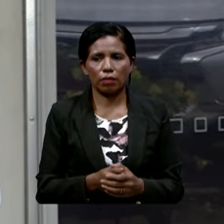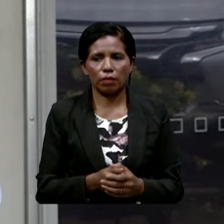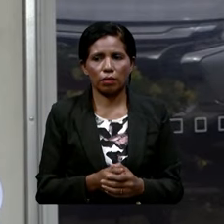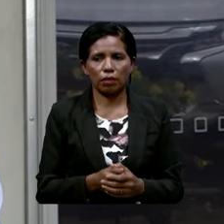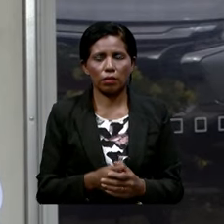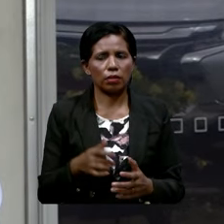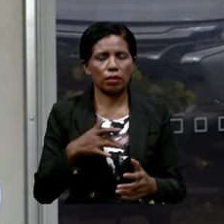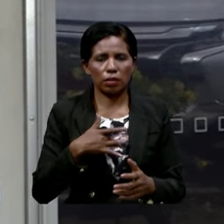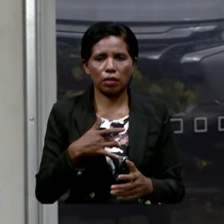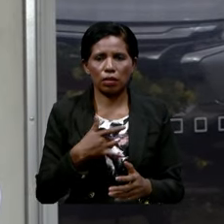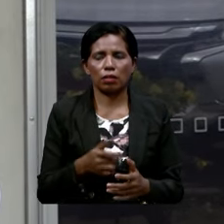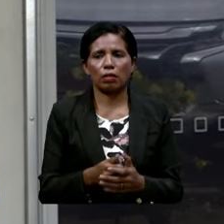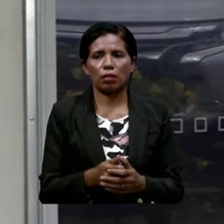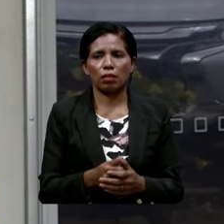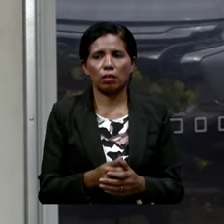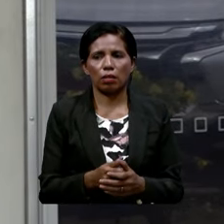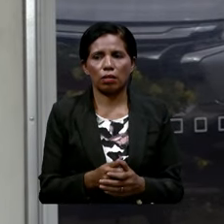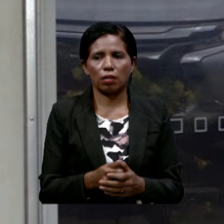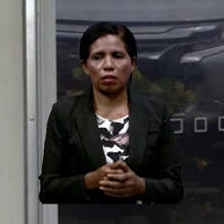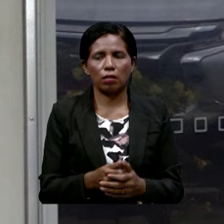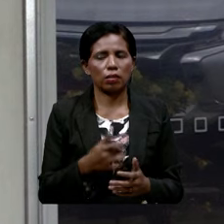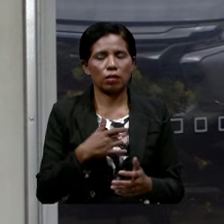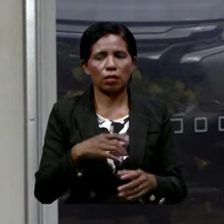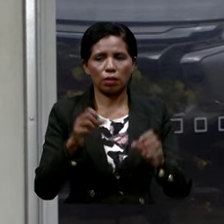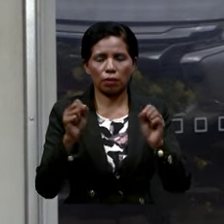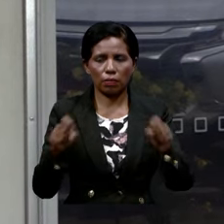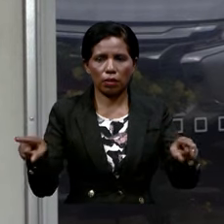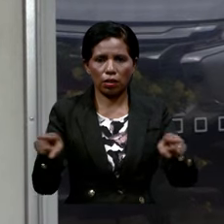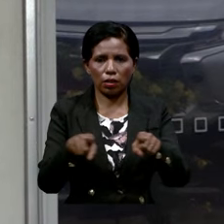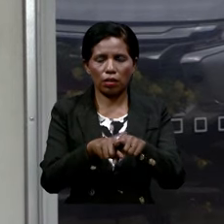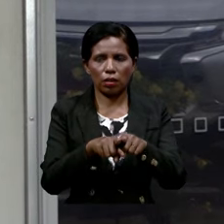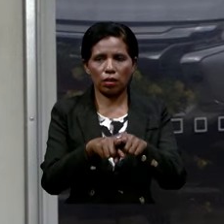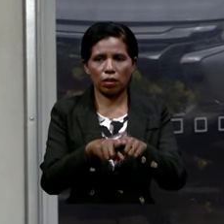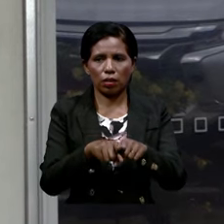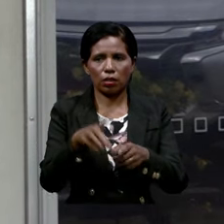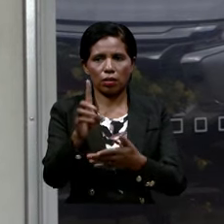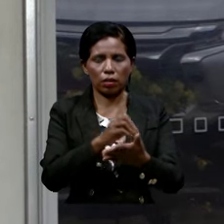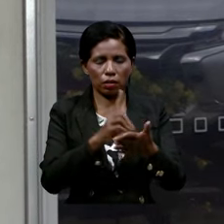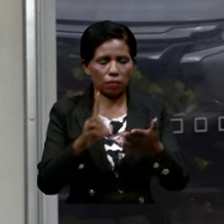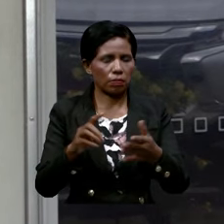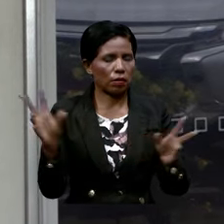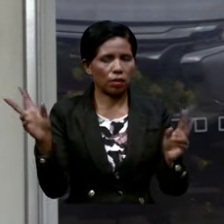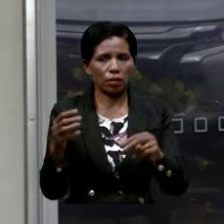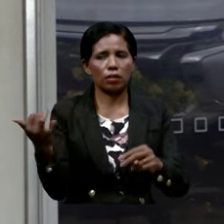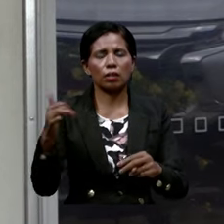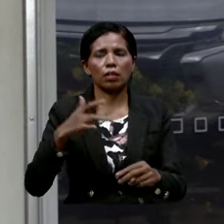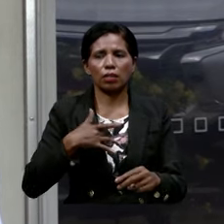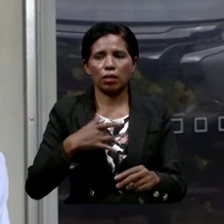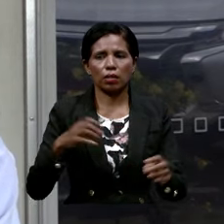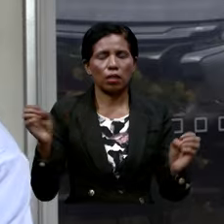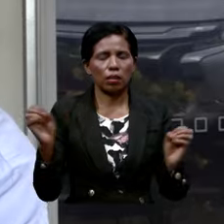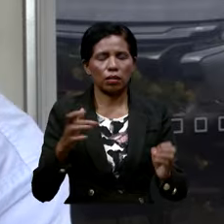sente que até Paulo se dá o bela de hang até nem a nessa discriminado galá, mas se recente lamenta